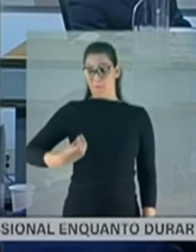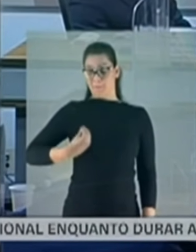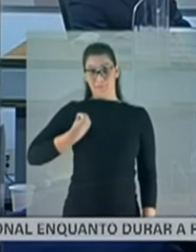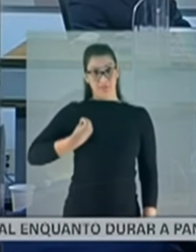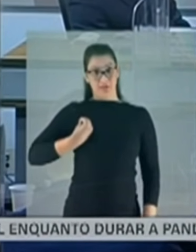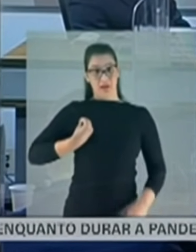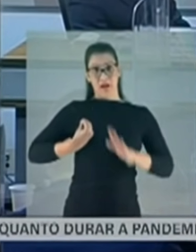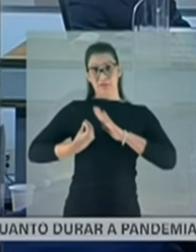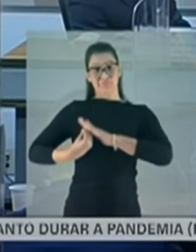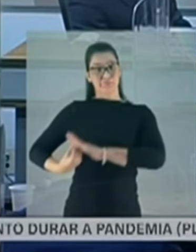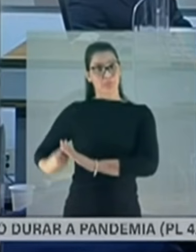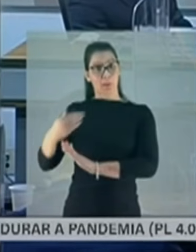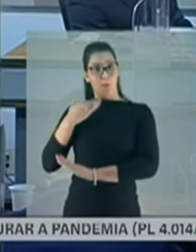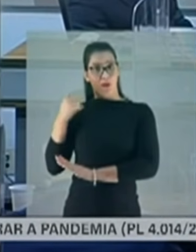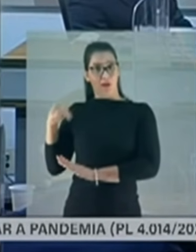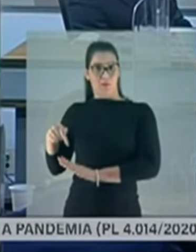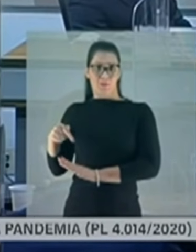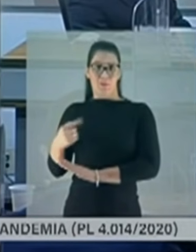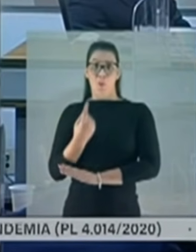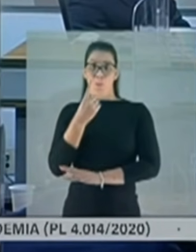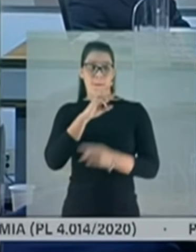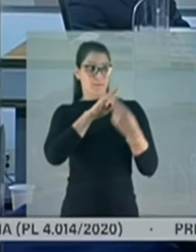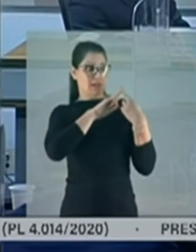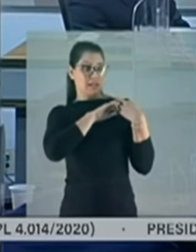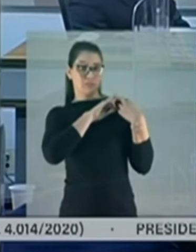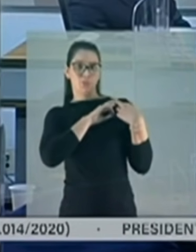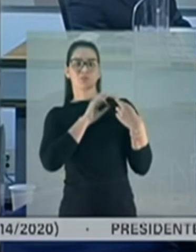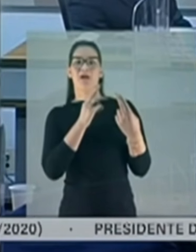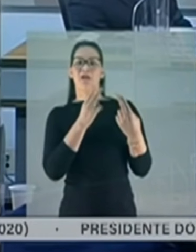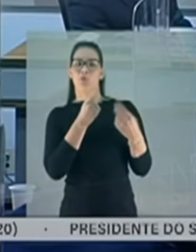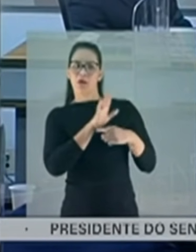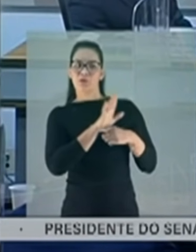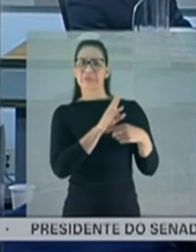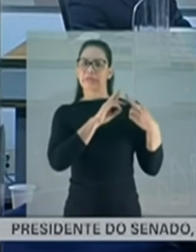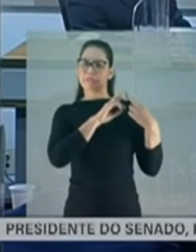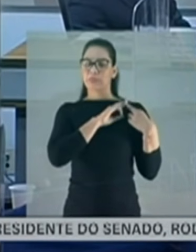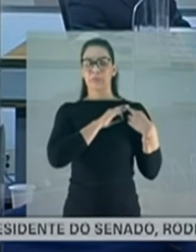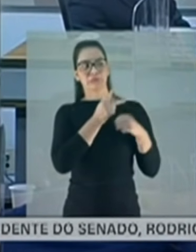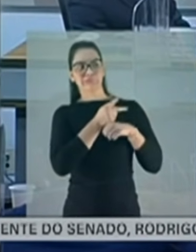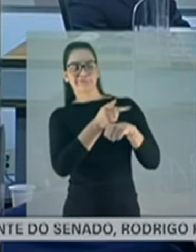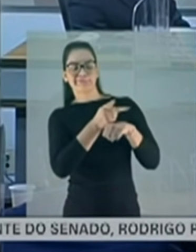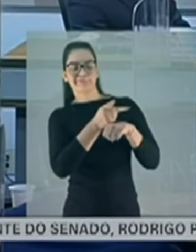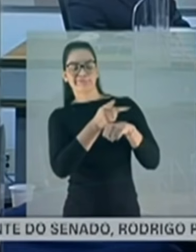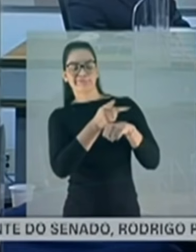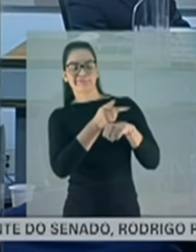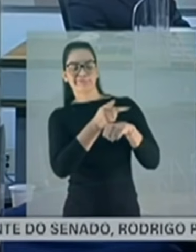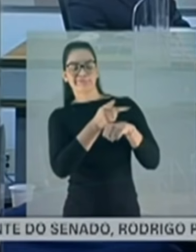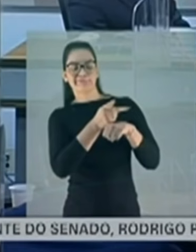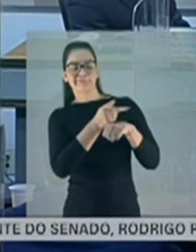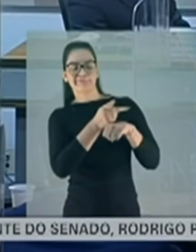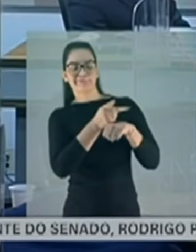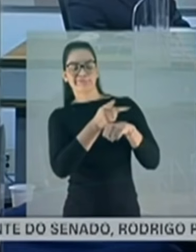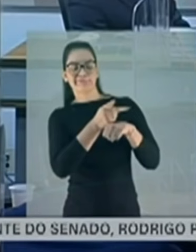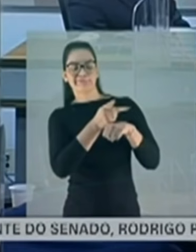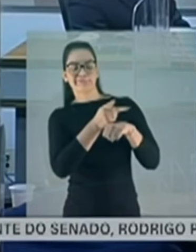tem piada aqui. Alguém é responsável ou corresponsável por isso, e é isso que nós estamos atrás. Por favor. Aí eles gostam